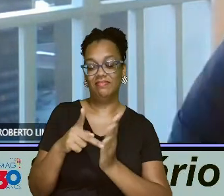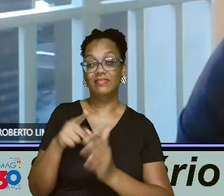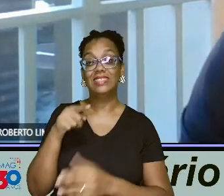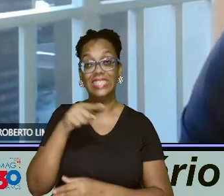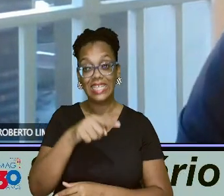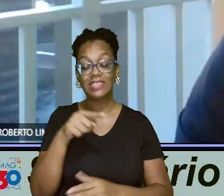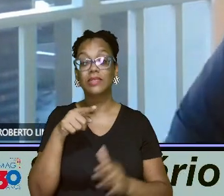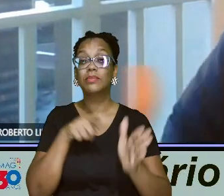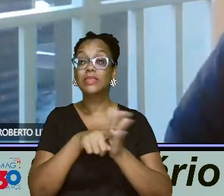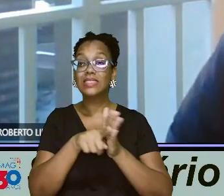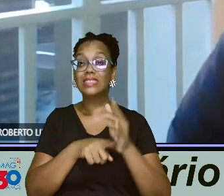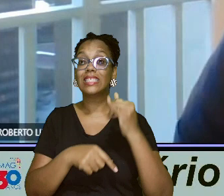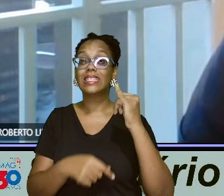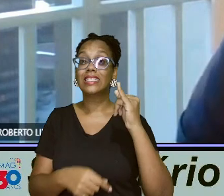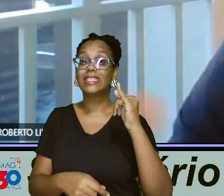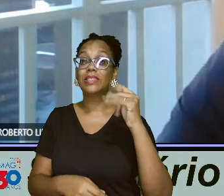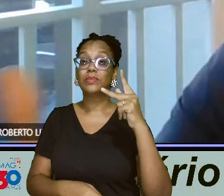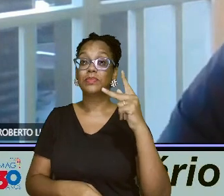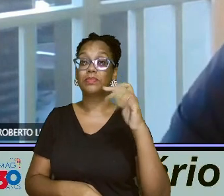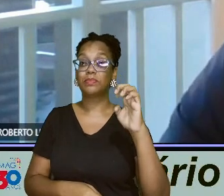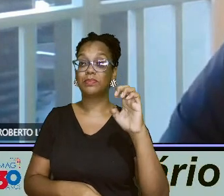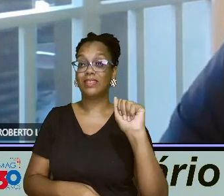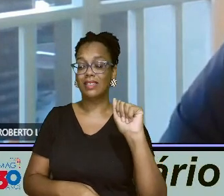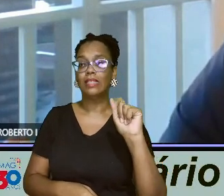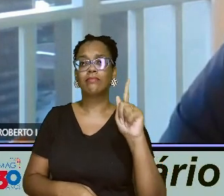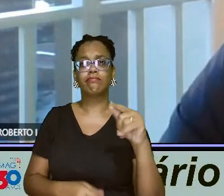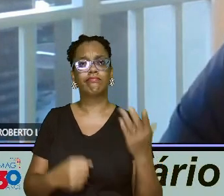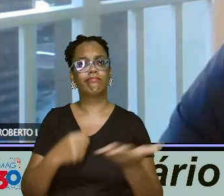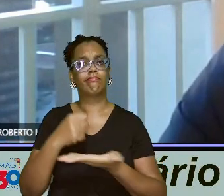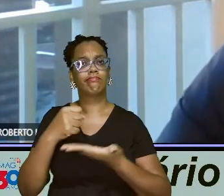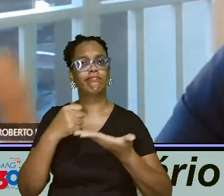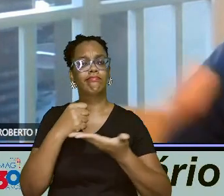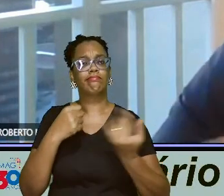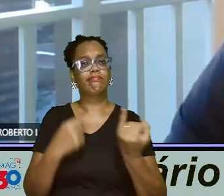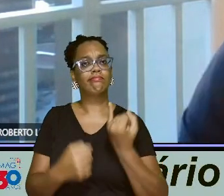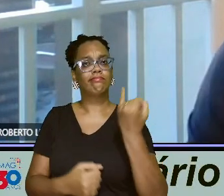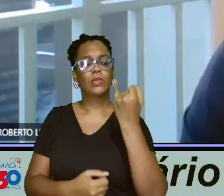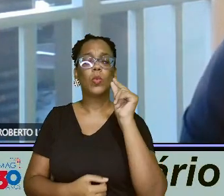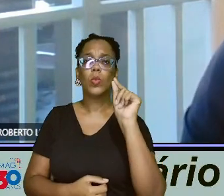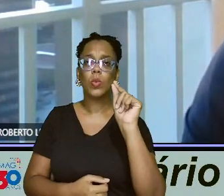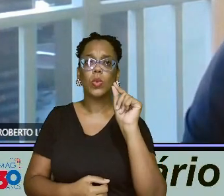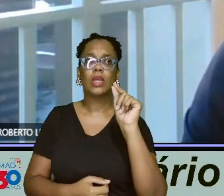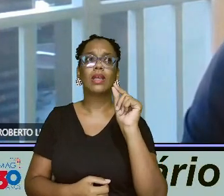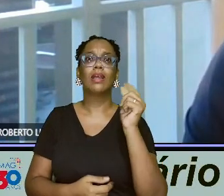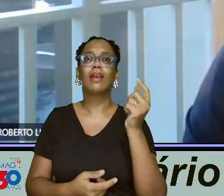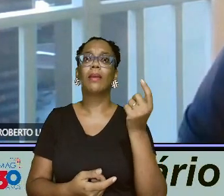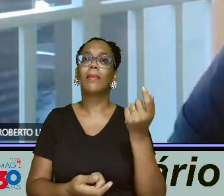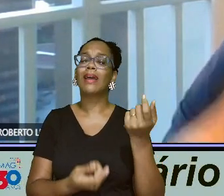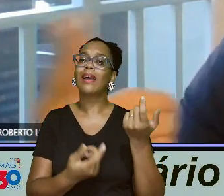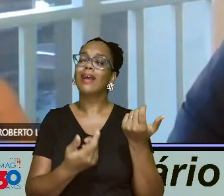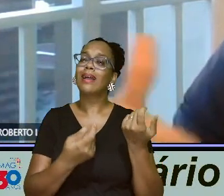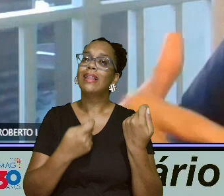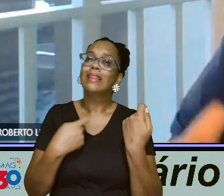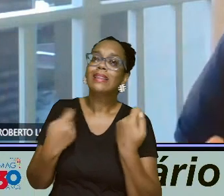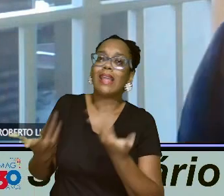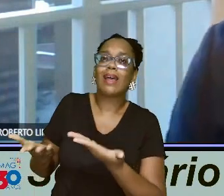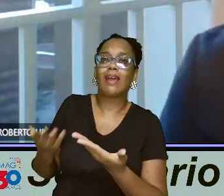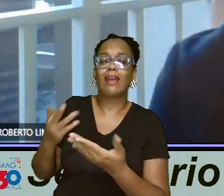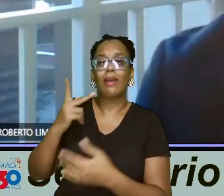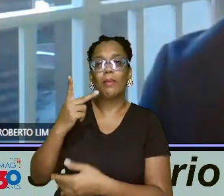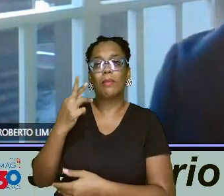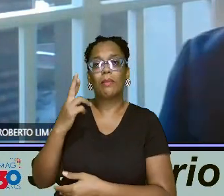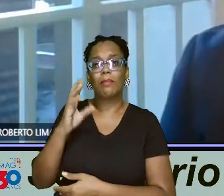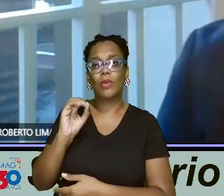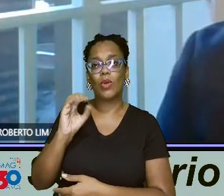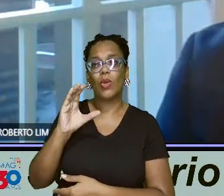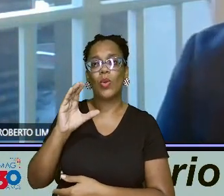IPEA foi fundamental para que a própria Procuradoria da Fazenda Nacional fizesse uma